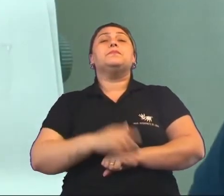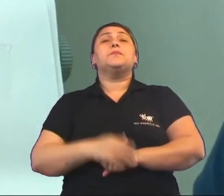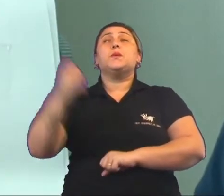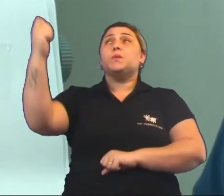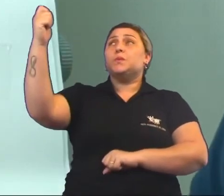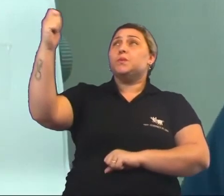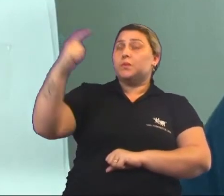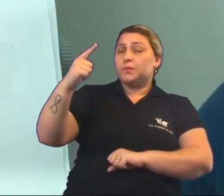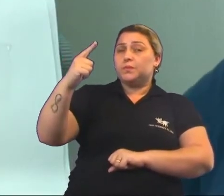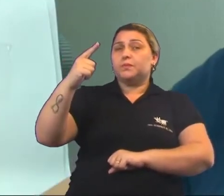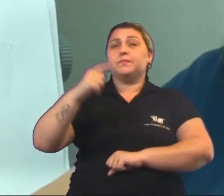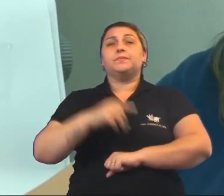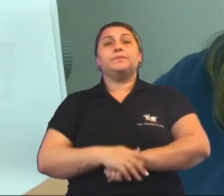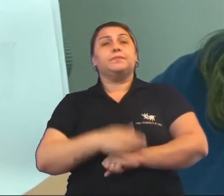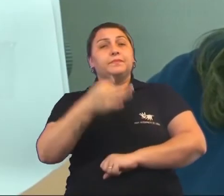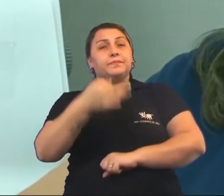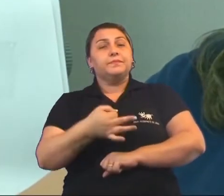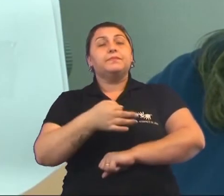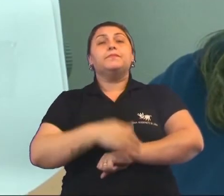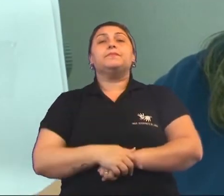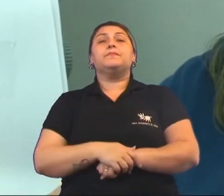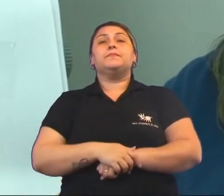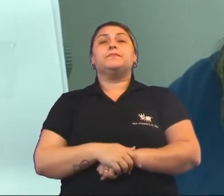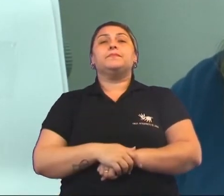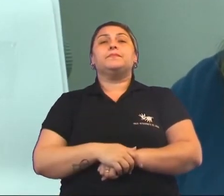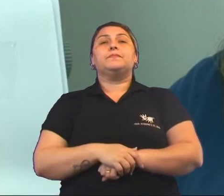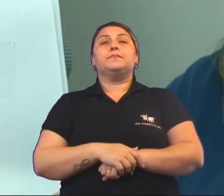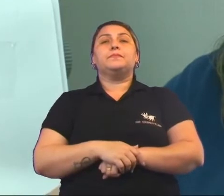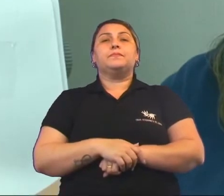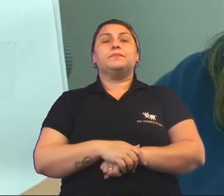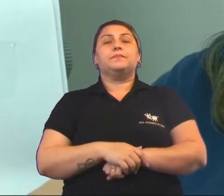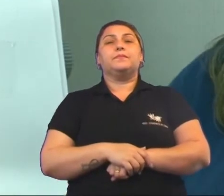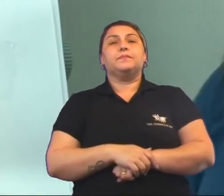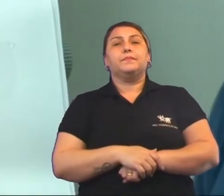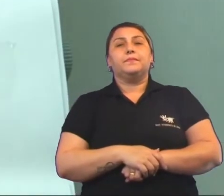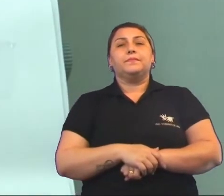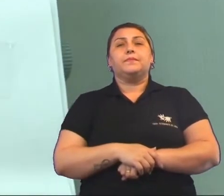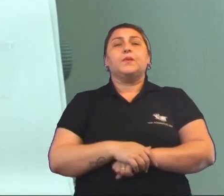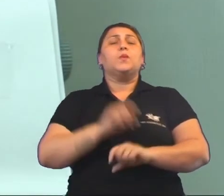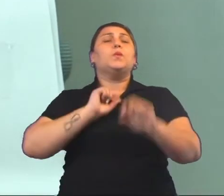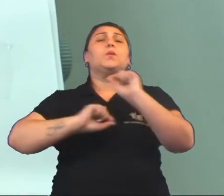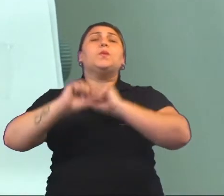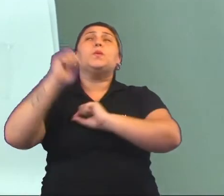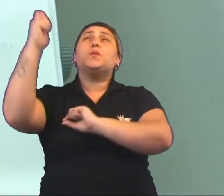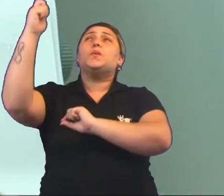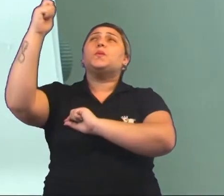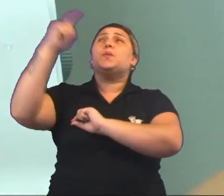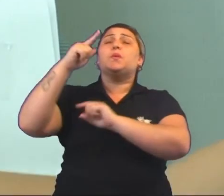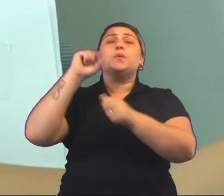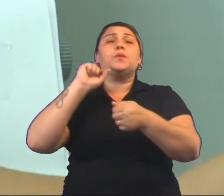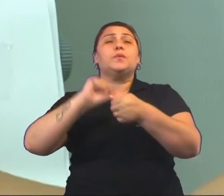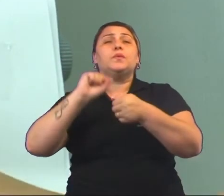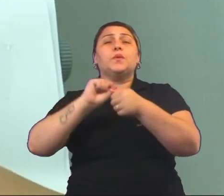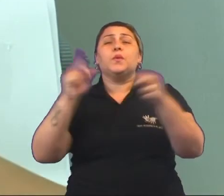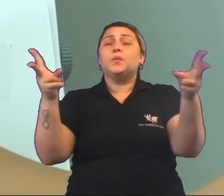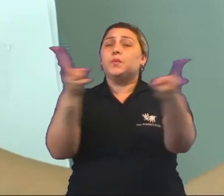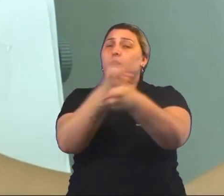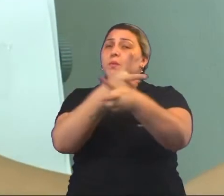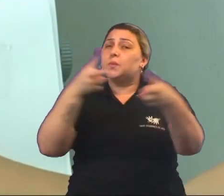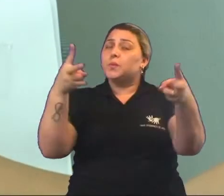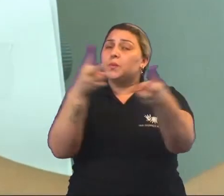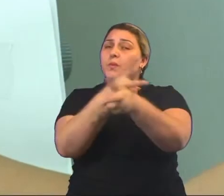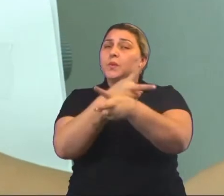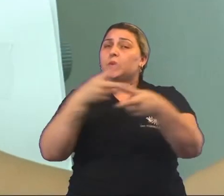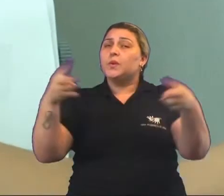o sol, certo? O sol é quem ganha a disputa. E o que que o sol fez? O vento, turminha, ó,